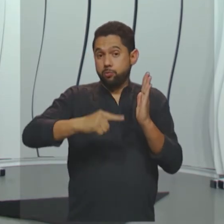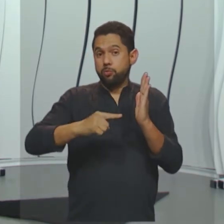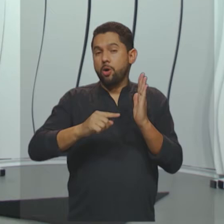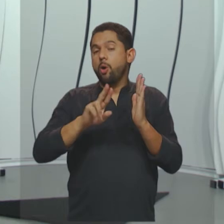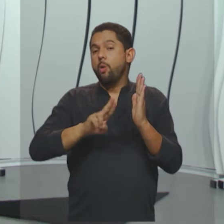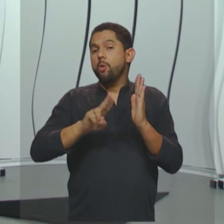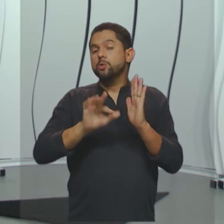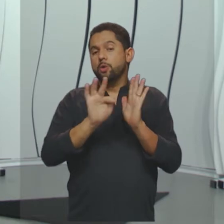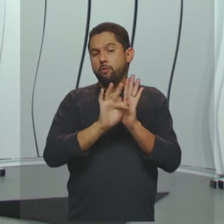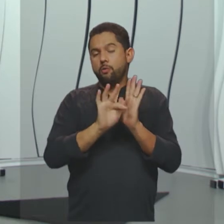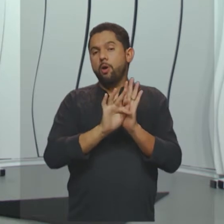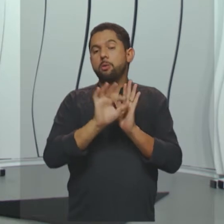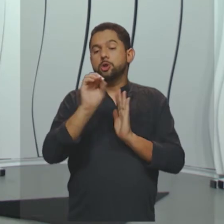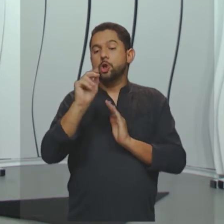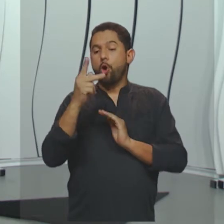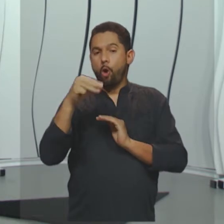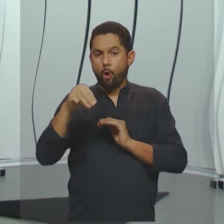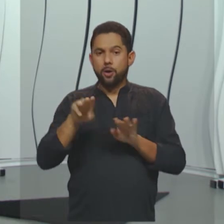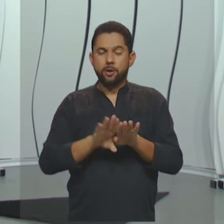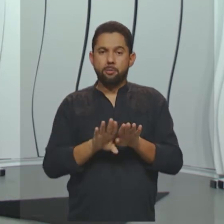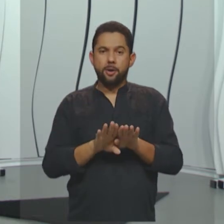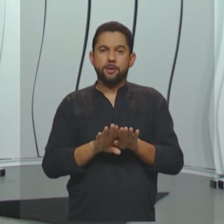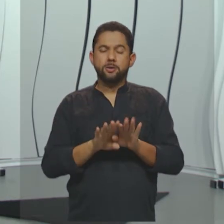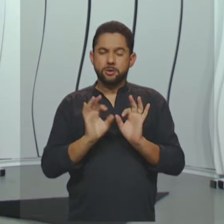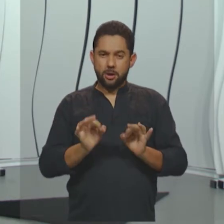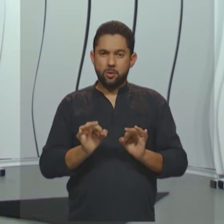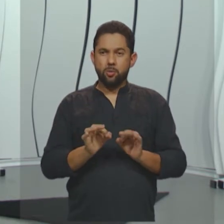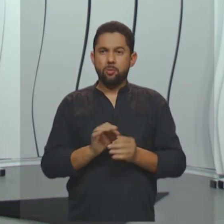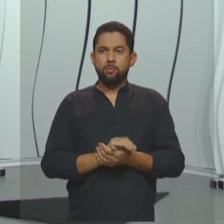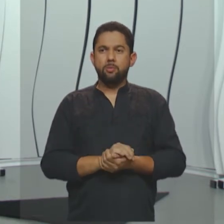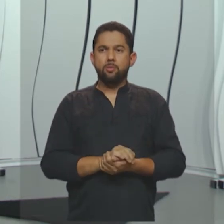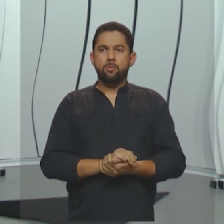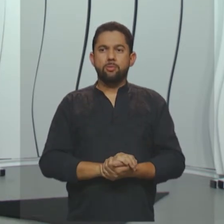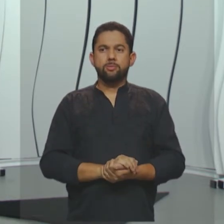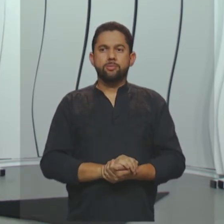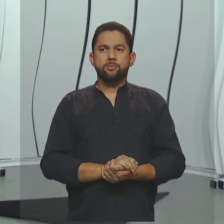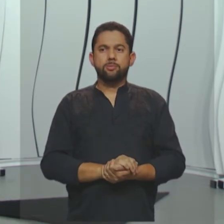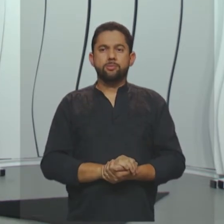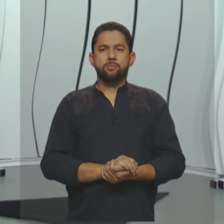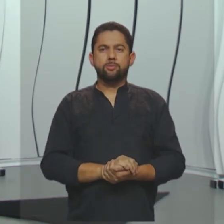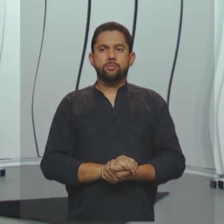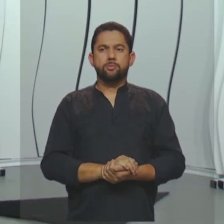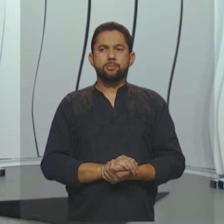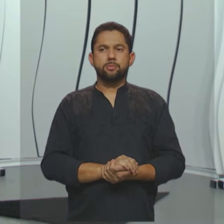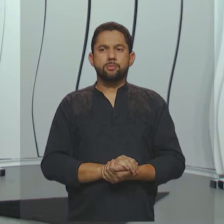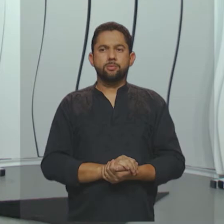primeira lei de Ohm para ele também. Resistência é igual a V dividido por R.